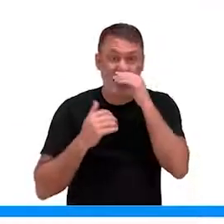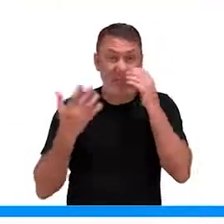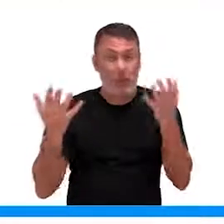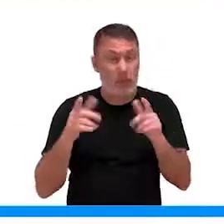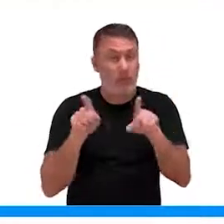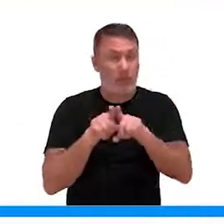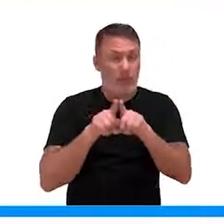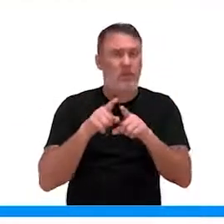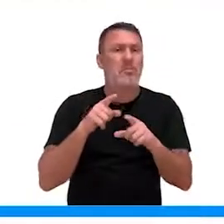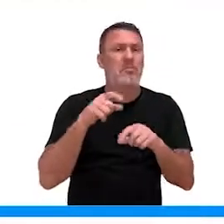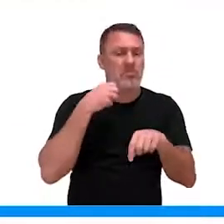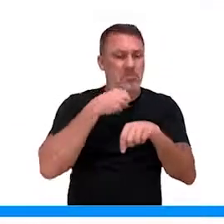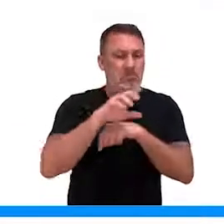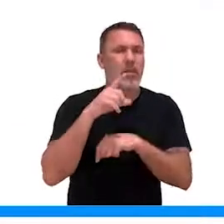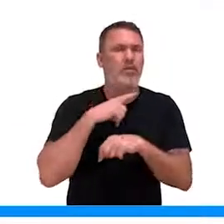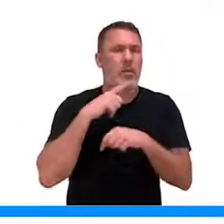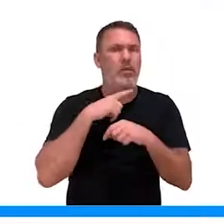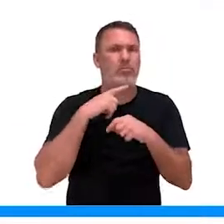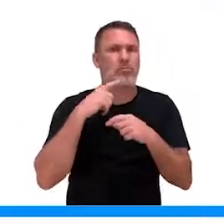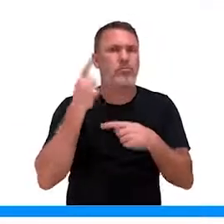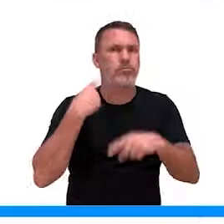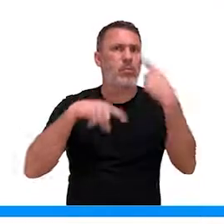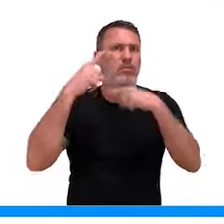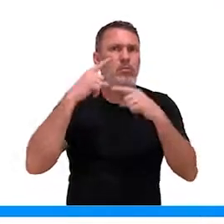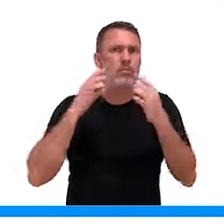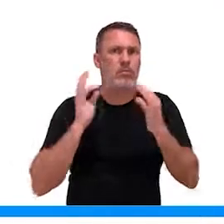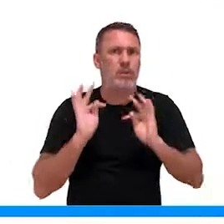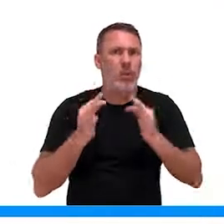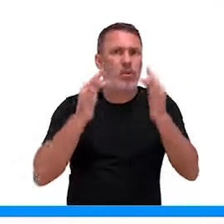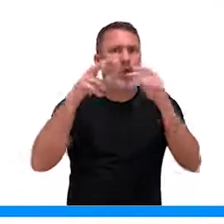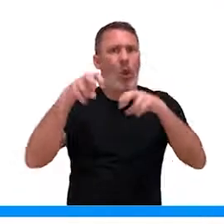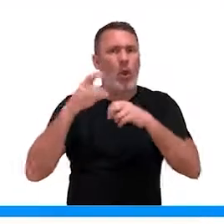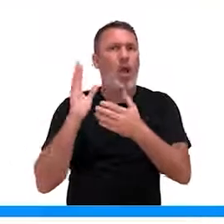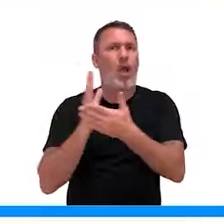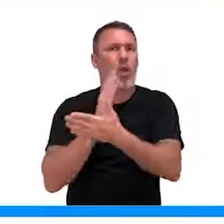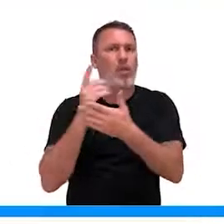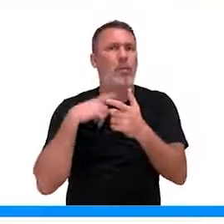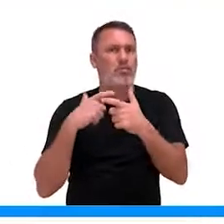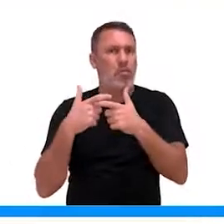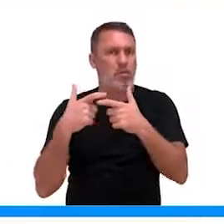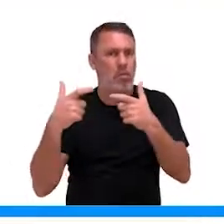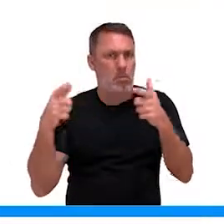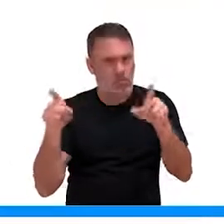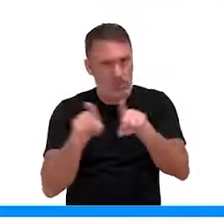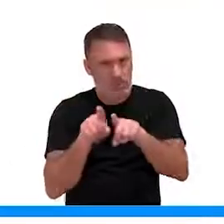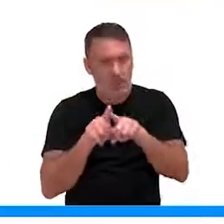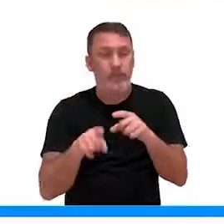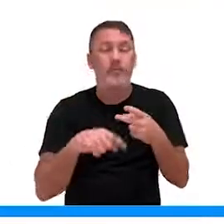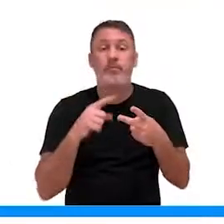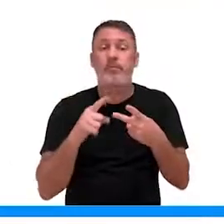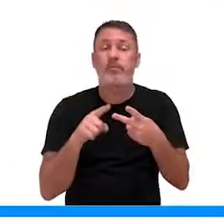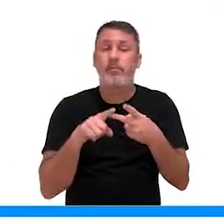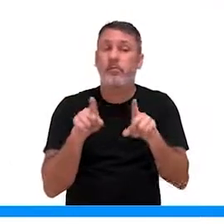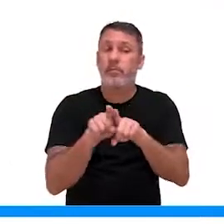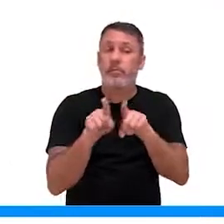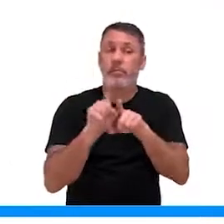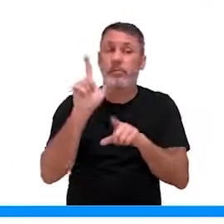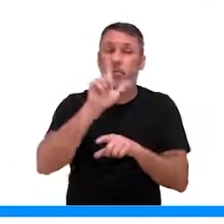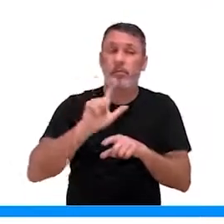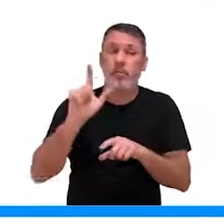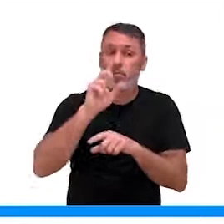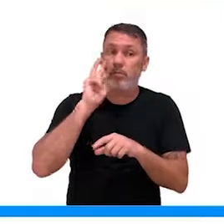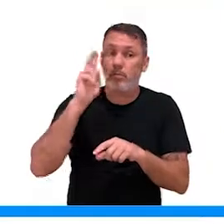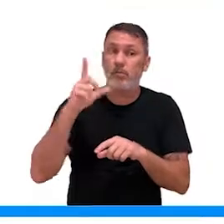tecnológicos agrícolas em algumas regiões. Tá? Podemos destacar também, claro, aqui